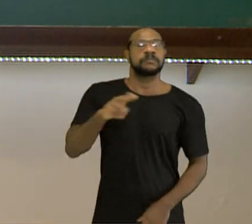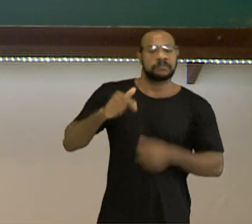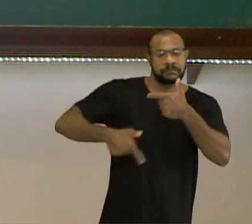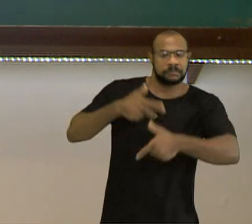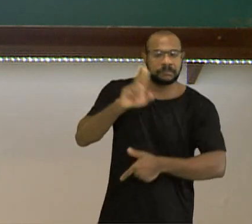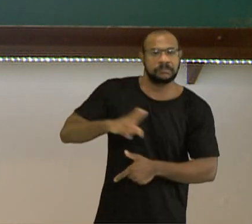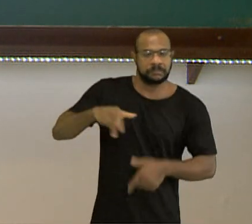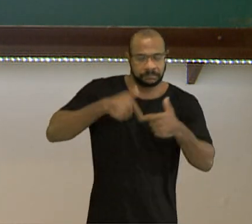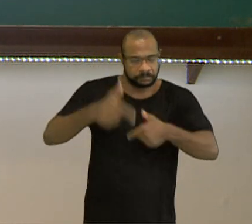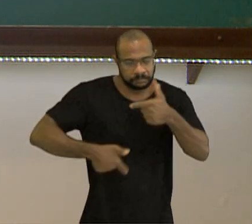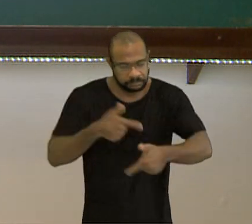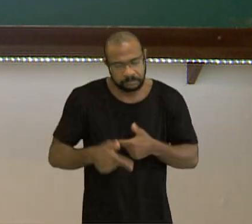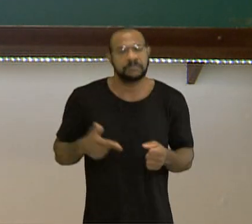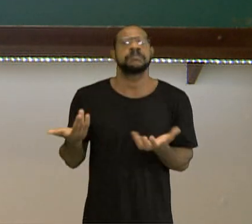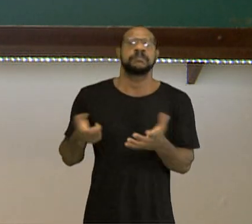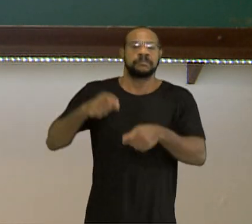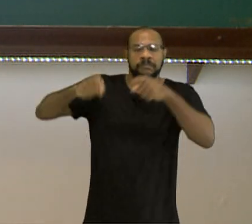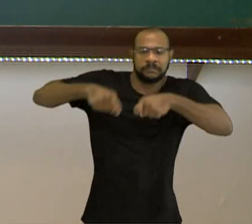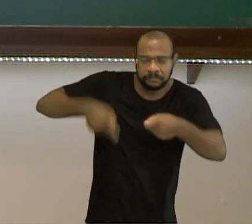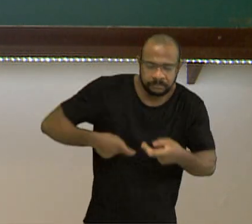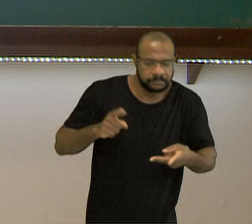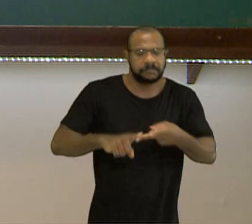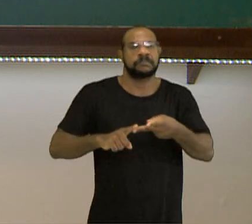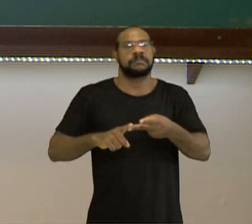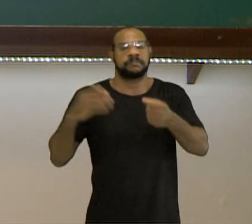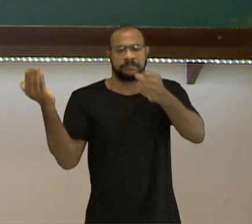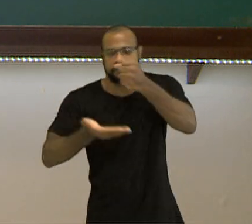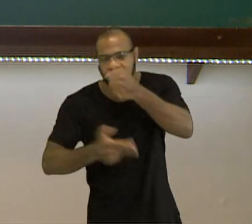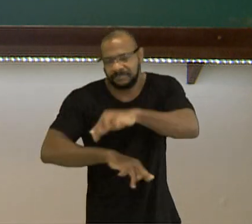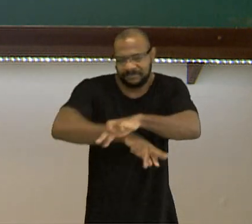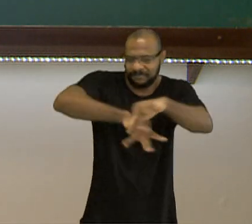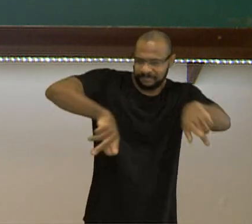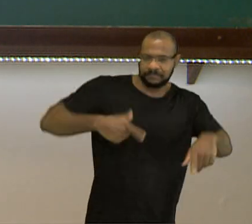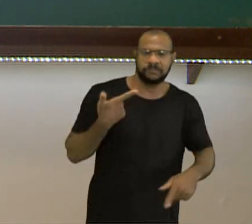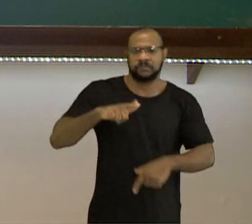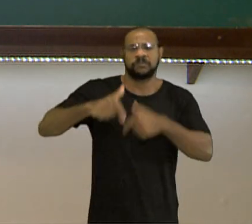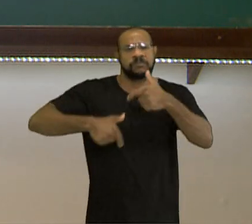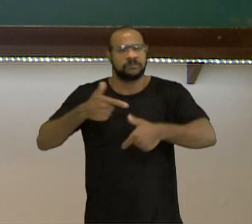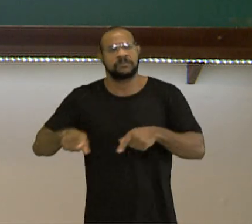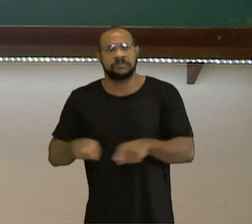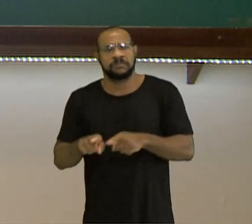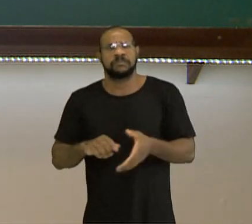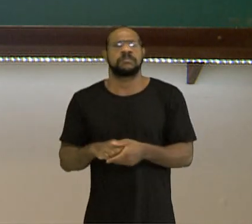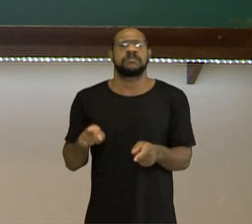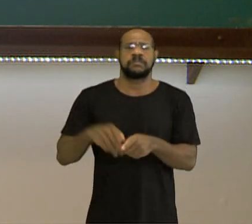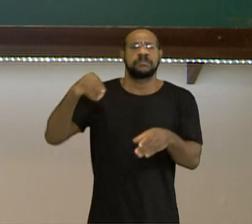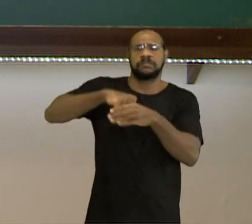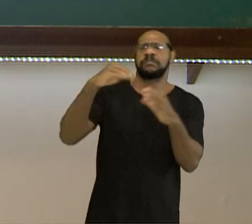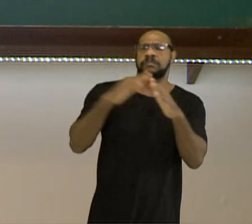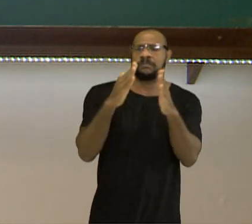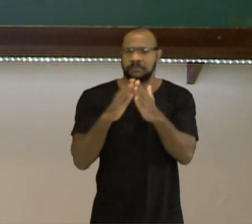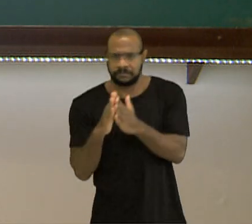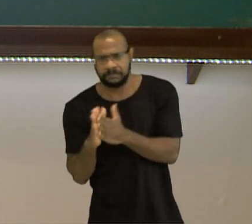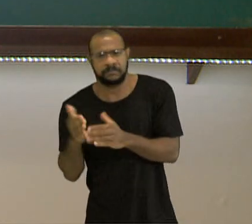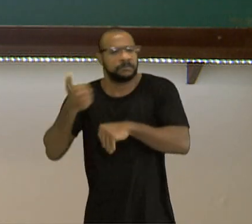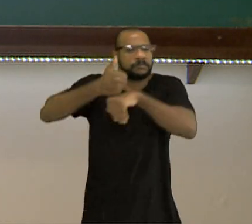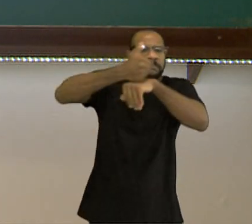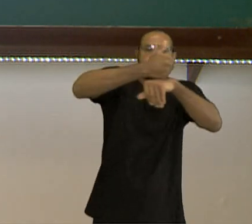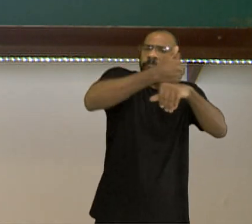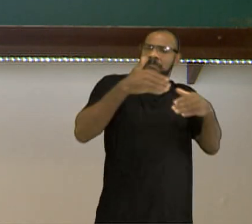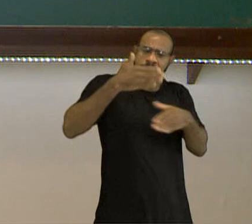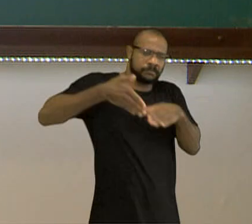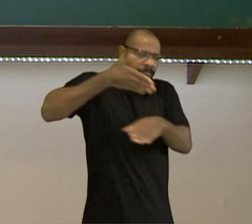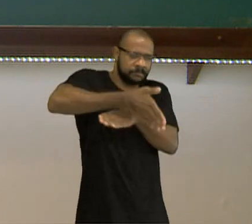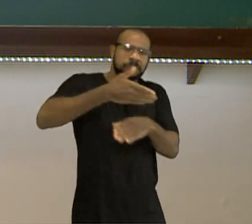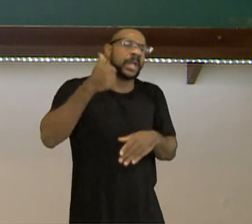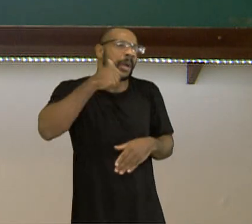para trabalho na agricultura, na lavoura, como também em outros serviços, como os serviços domésticos, né? Tinham os escravos que eram